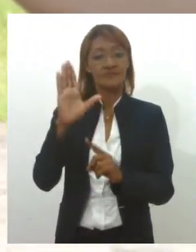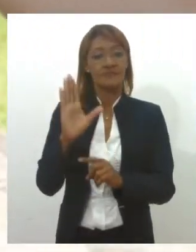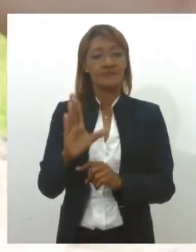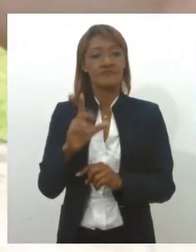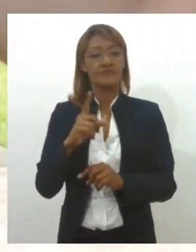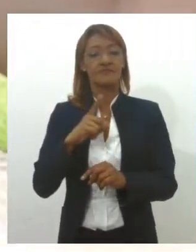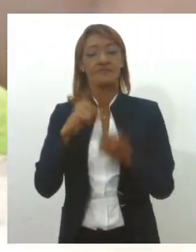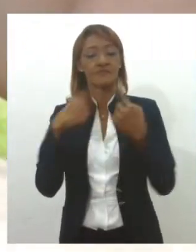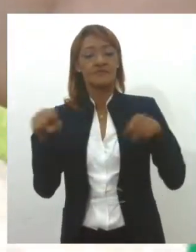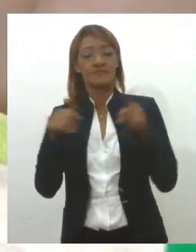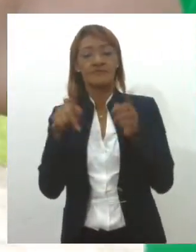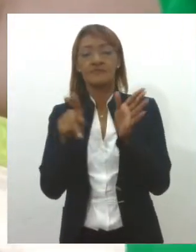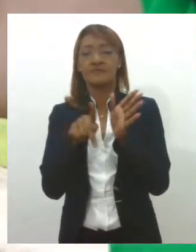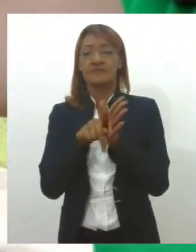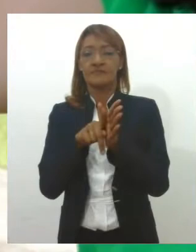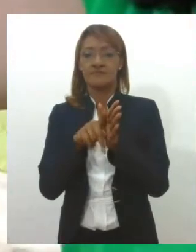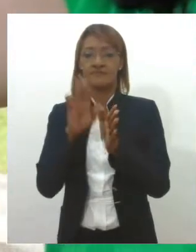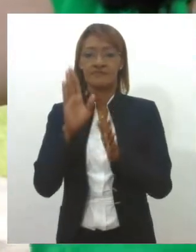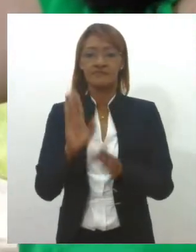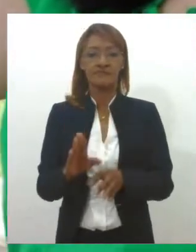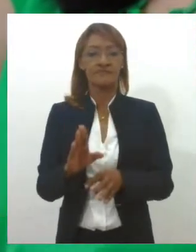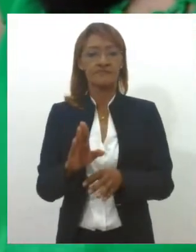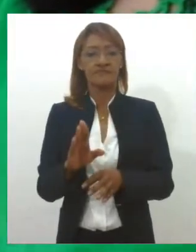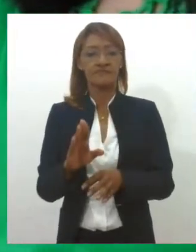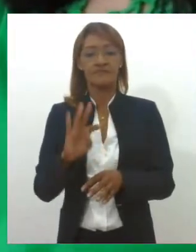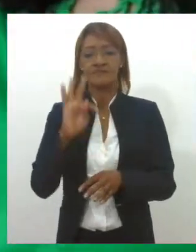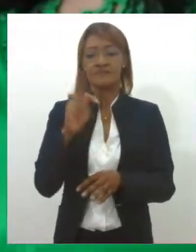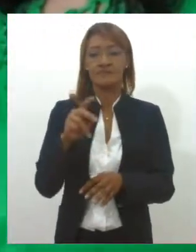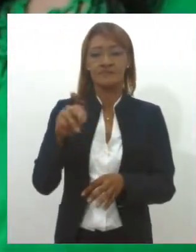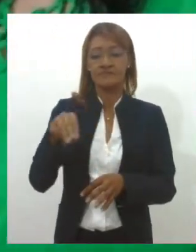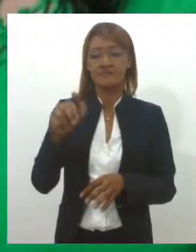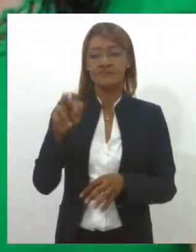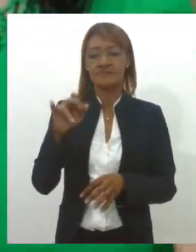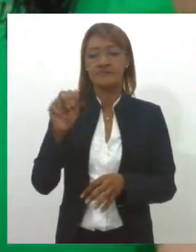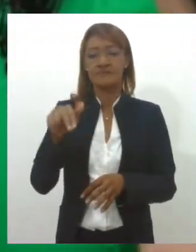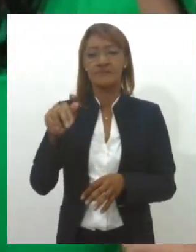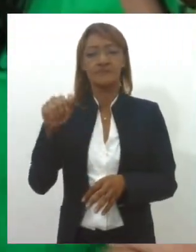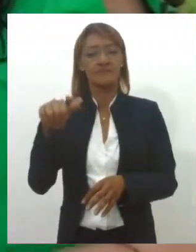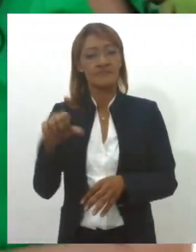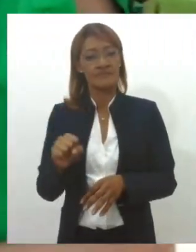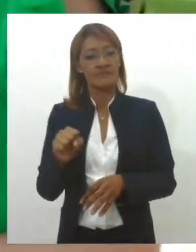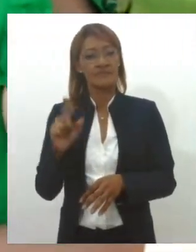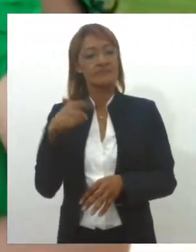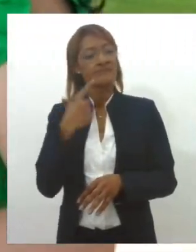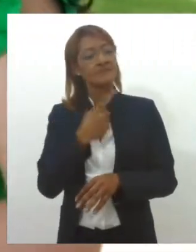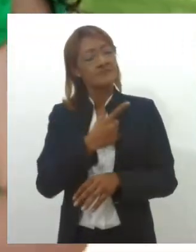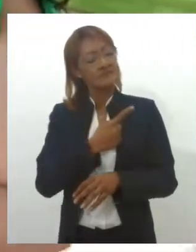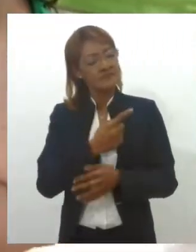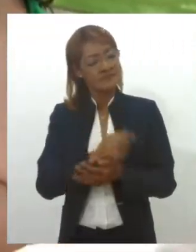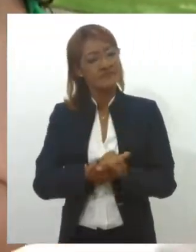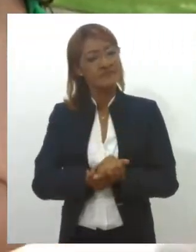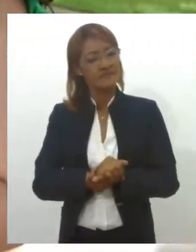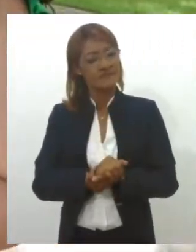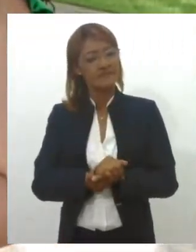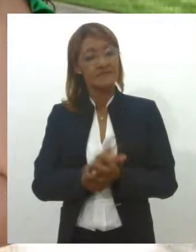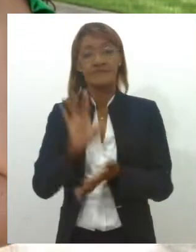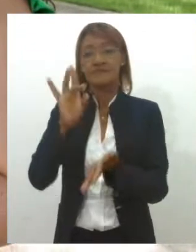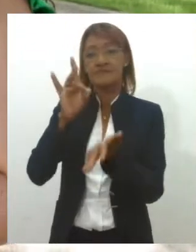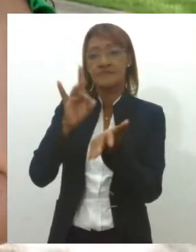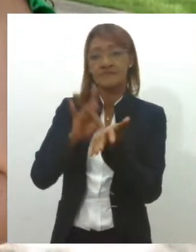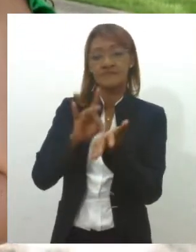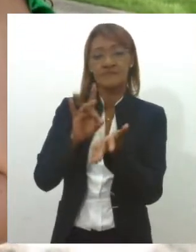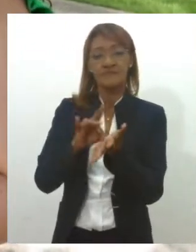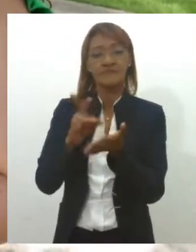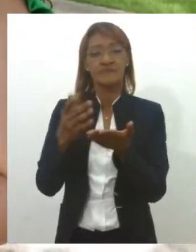música própria do Carisma músicas Marianas que também nos reportam ao nosso fundador e na verdade é um